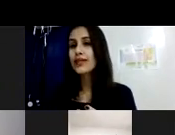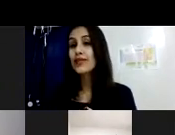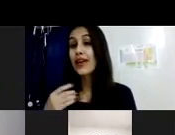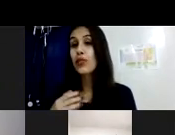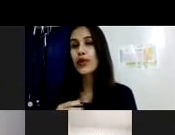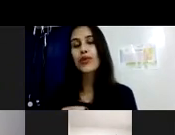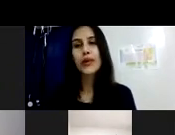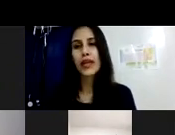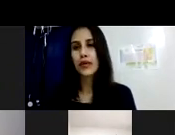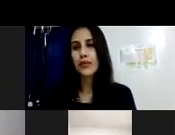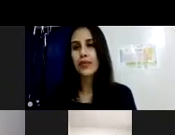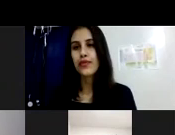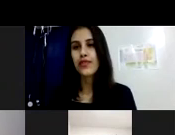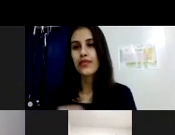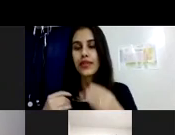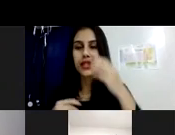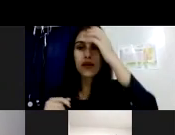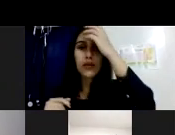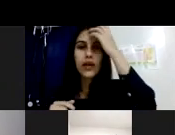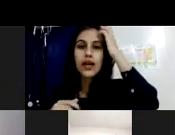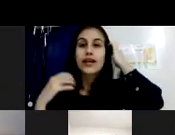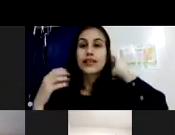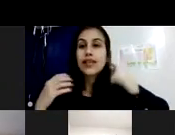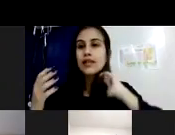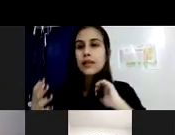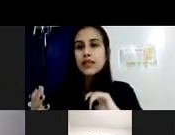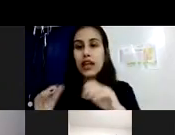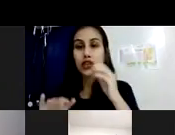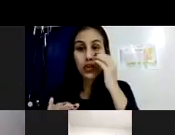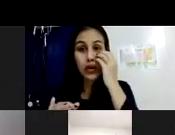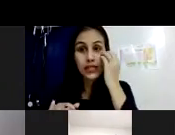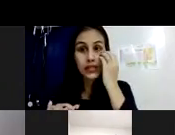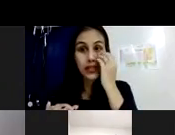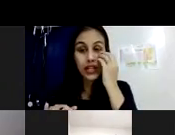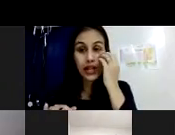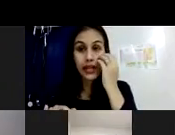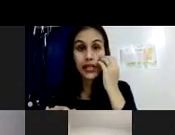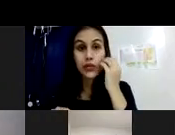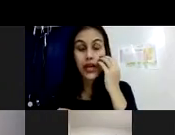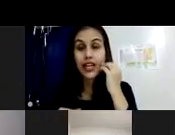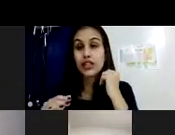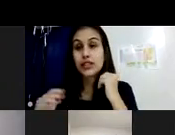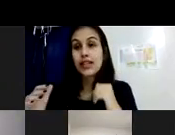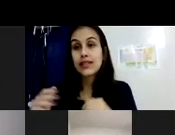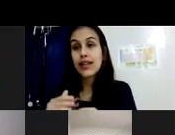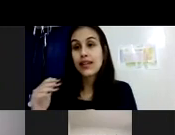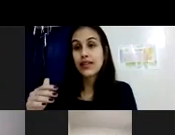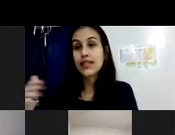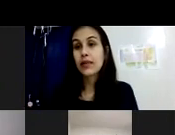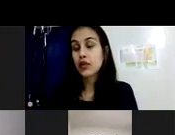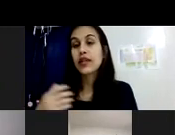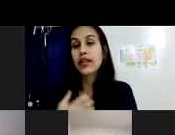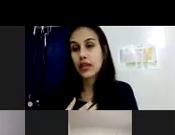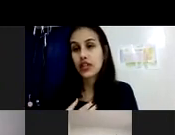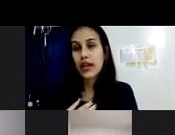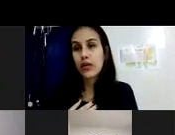toma eles vai muito no banheiro. Então, se esse paciente toma esses medicamentos, a chance dele ter que levantar